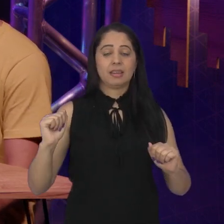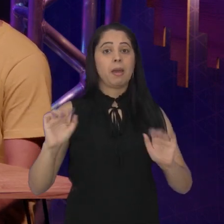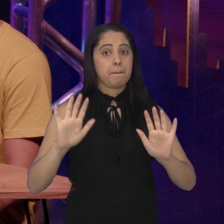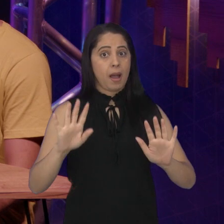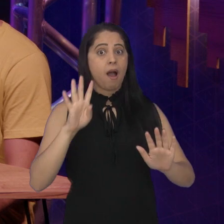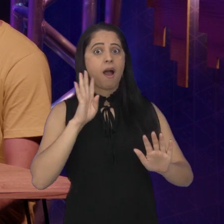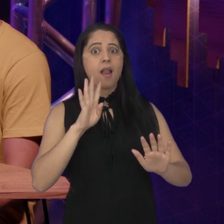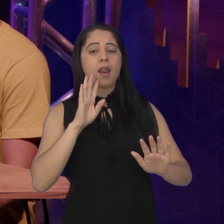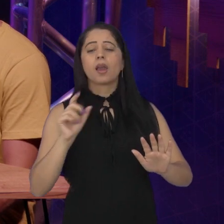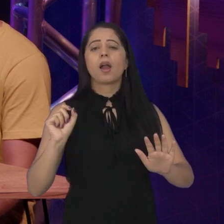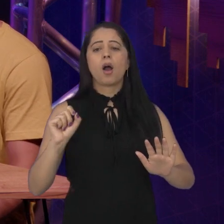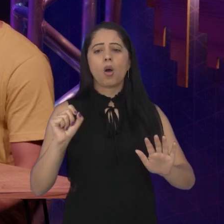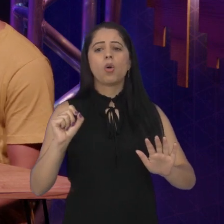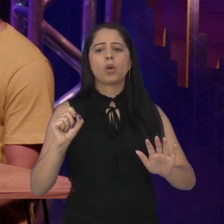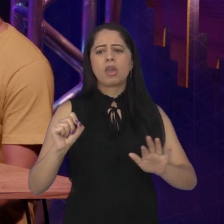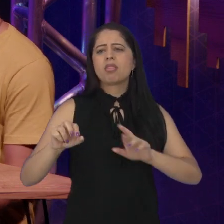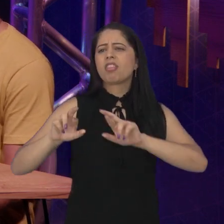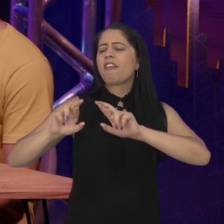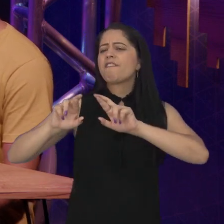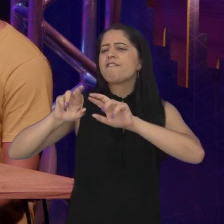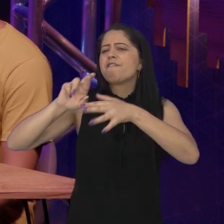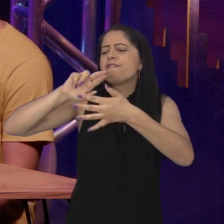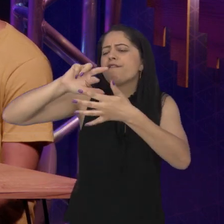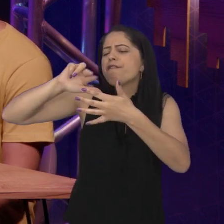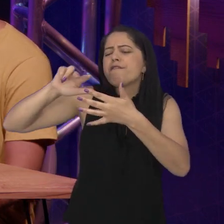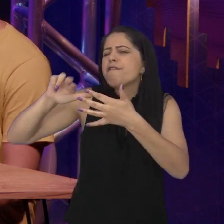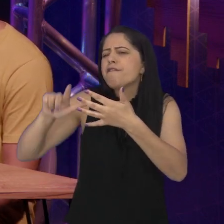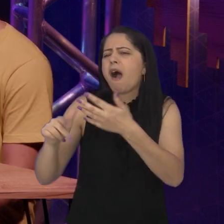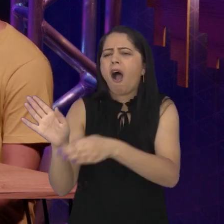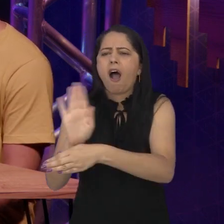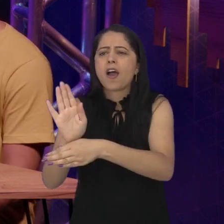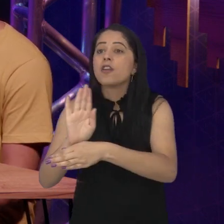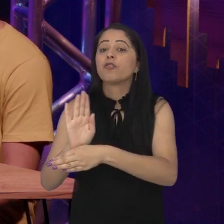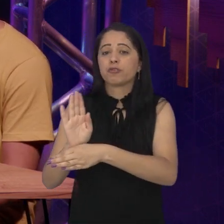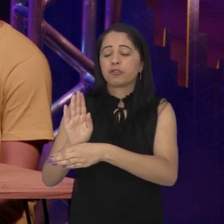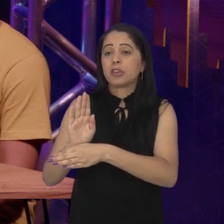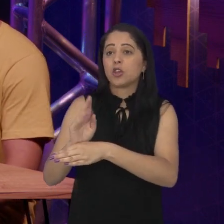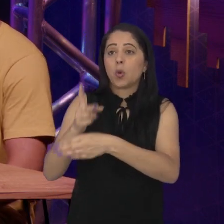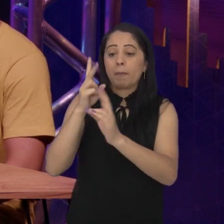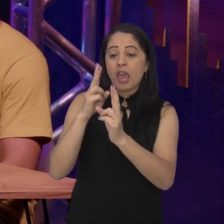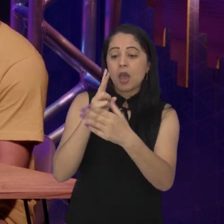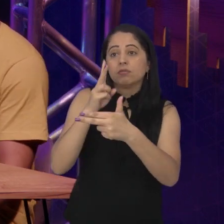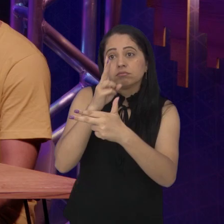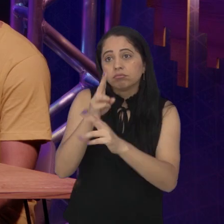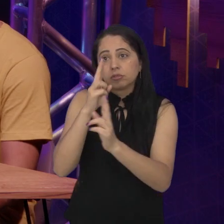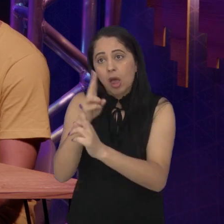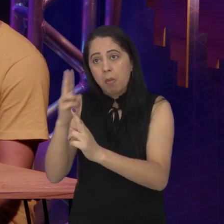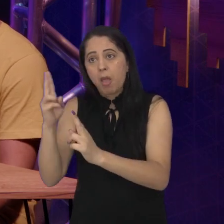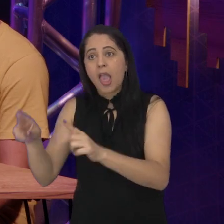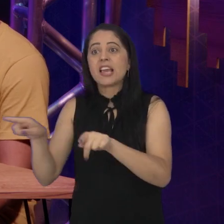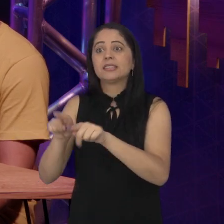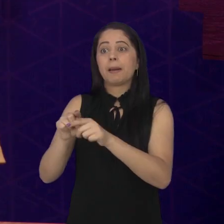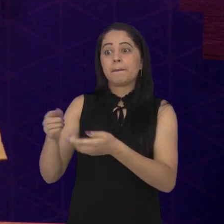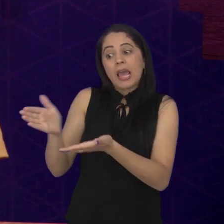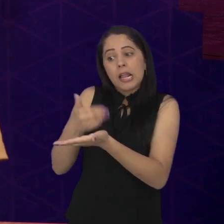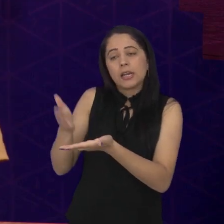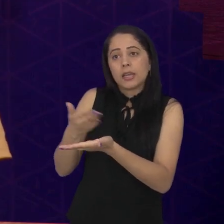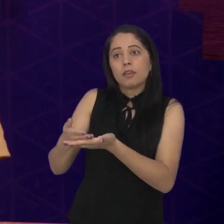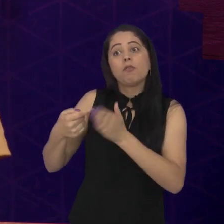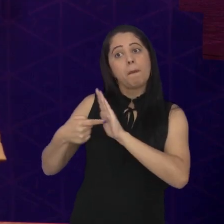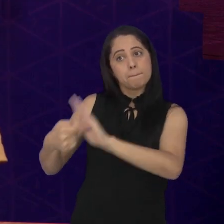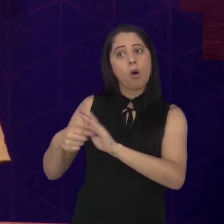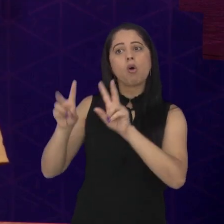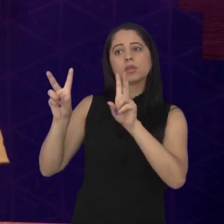Exato. E é legal a gente ver que tem muitas produções, né, do cinema, séries, livros,